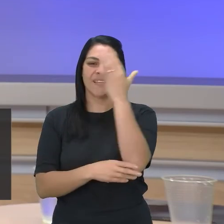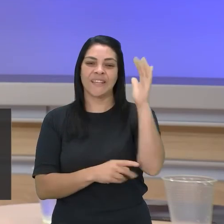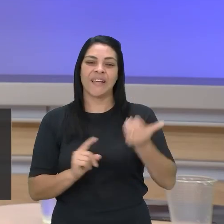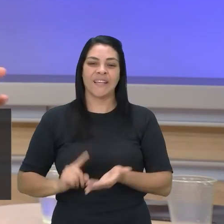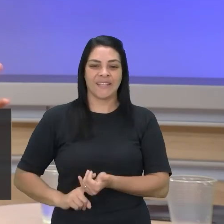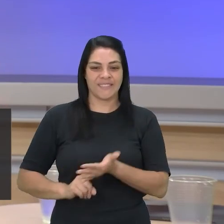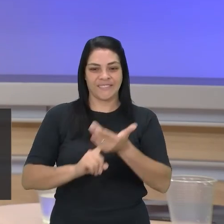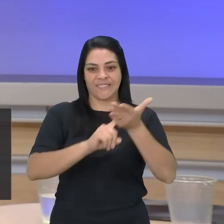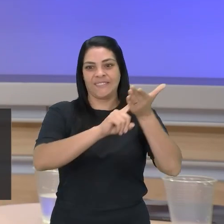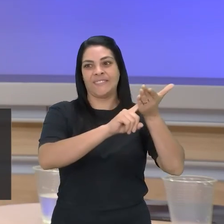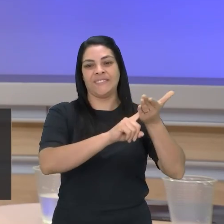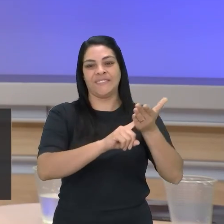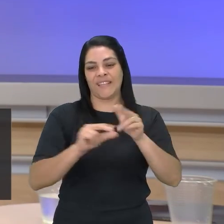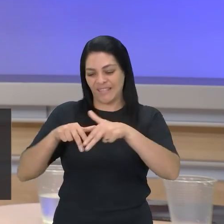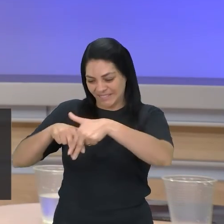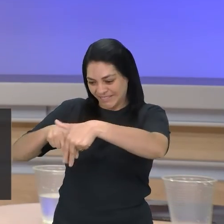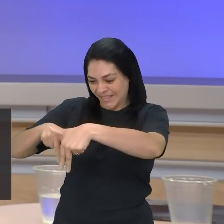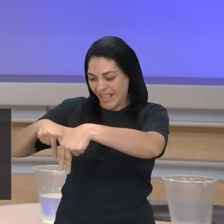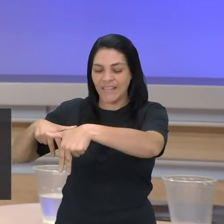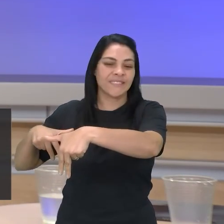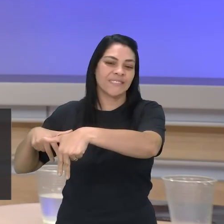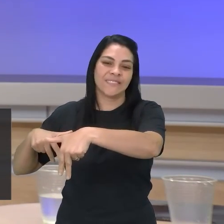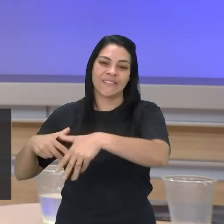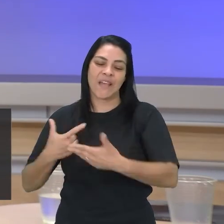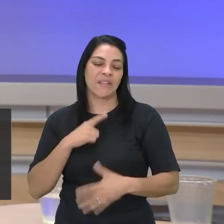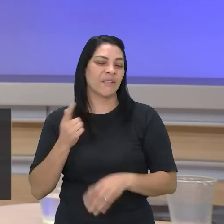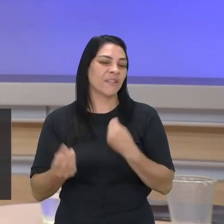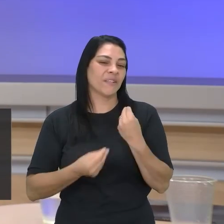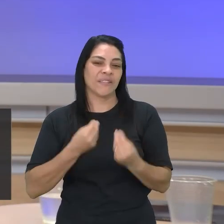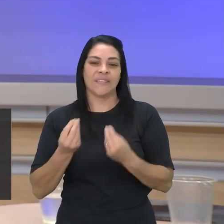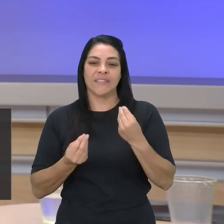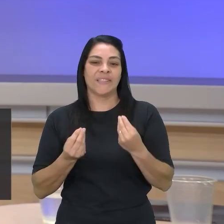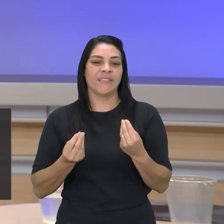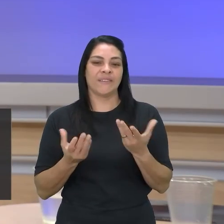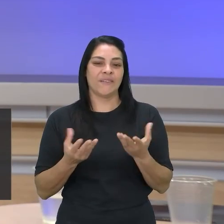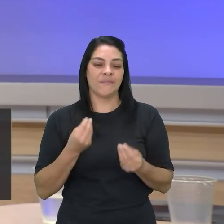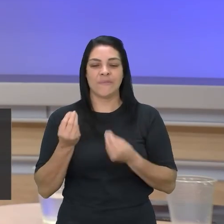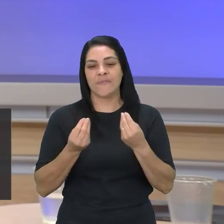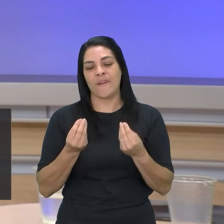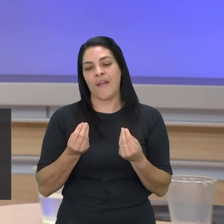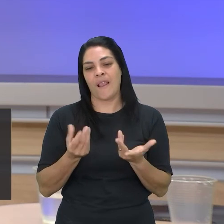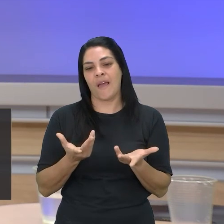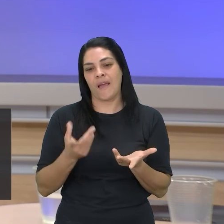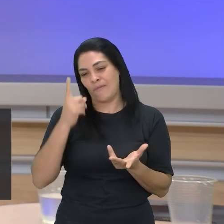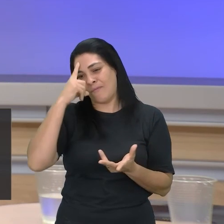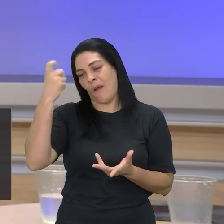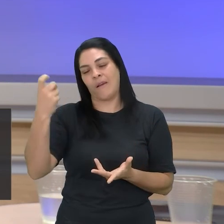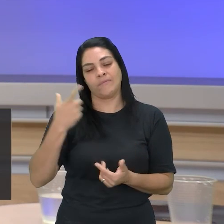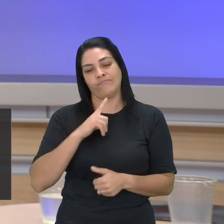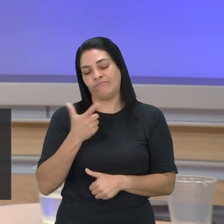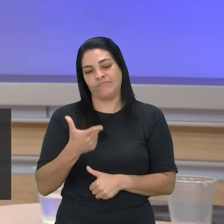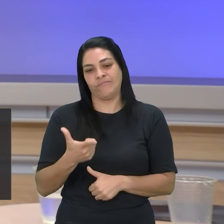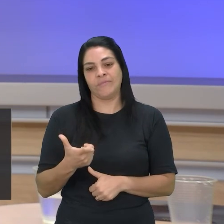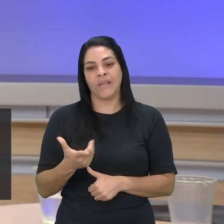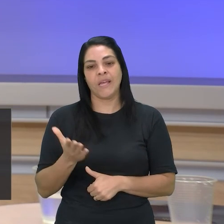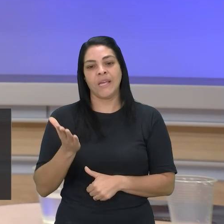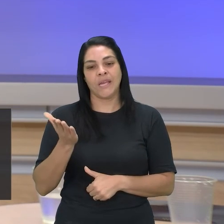assim, ancestral, não tem nenhuma grande invenção nisso, né?